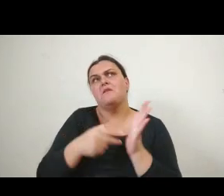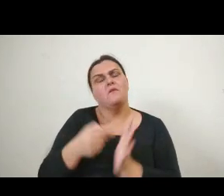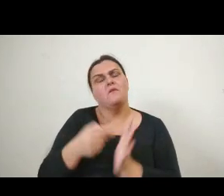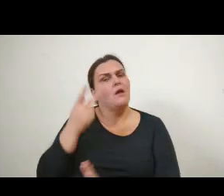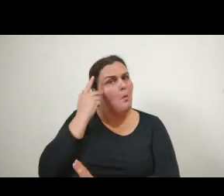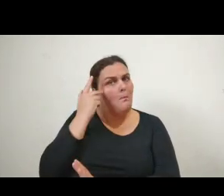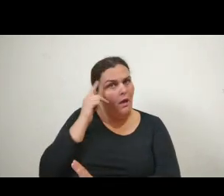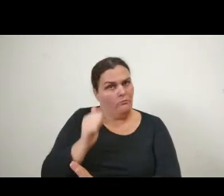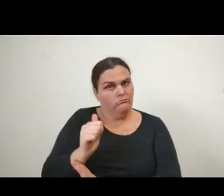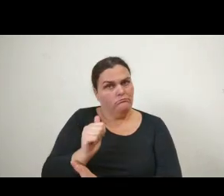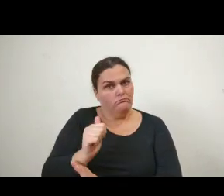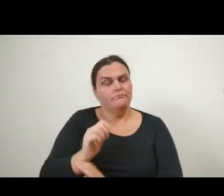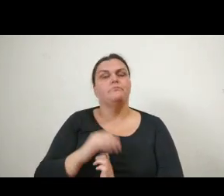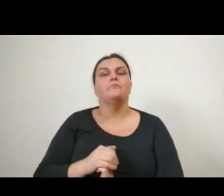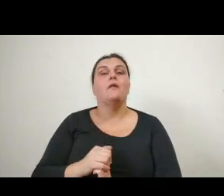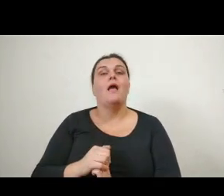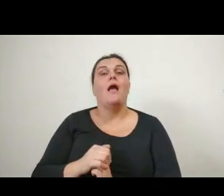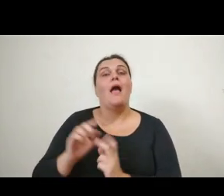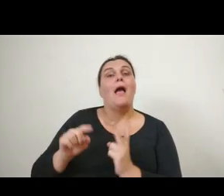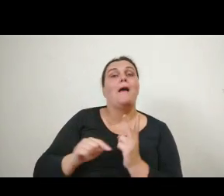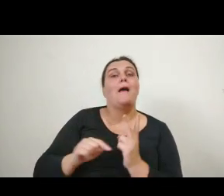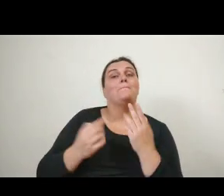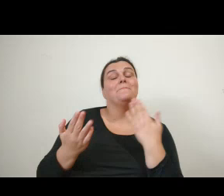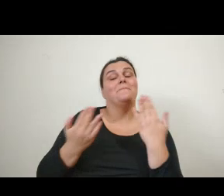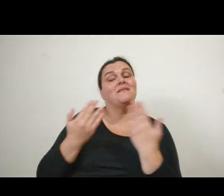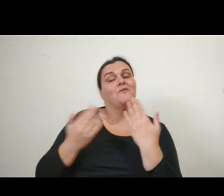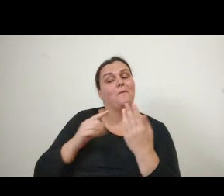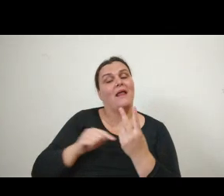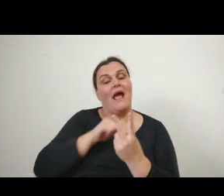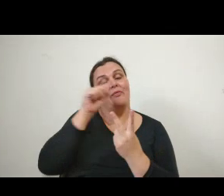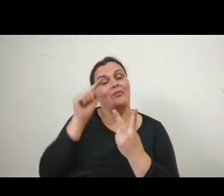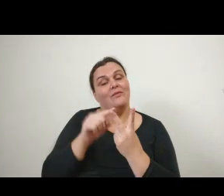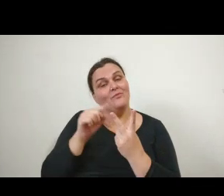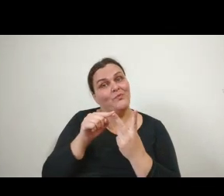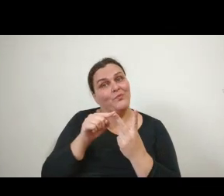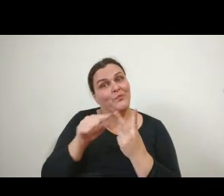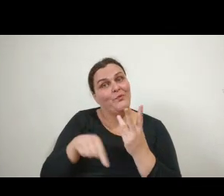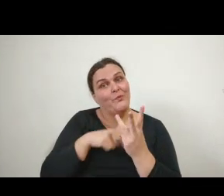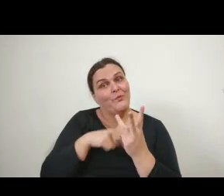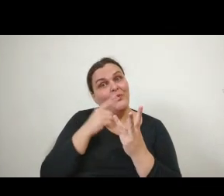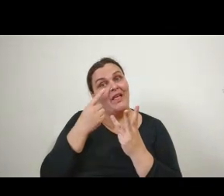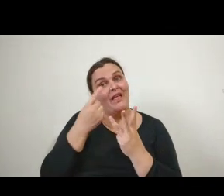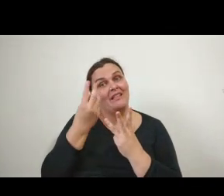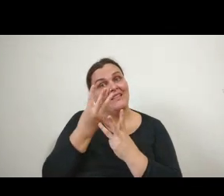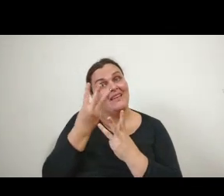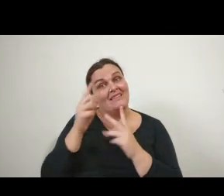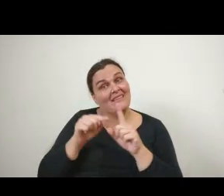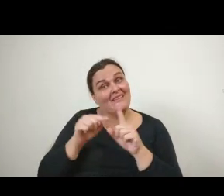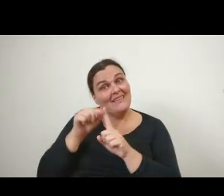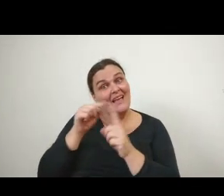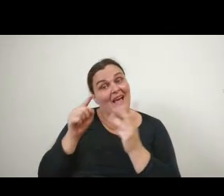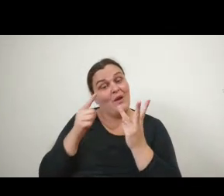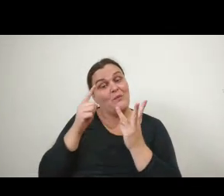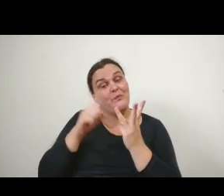e, né, diferentes cenários aí de aumento da temperatura, 1 grau, 3 graus, 5,8 graus,